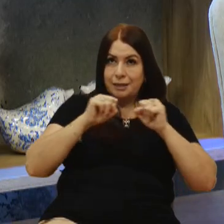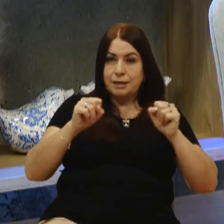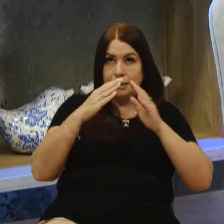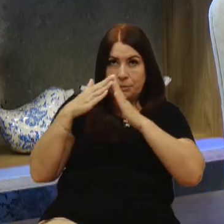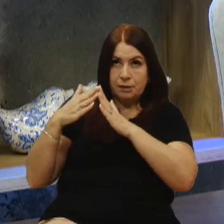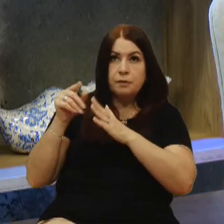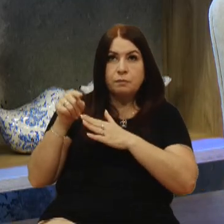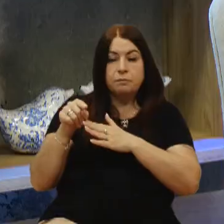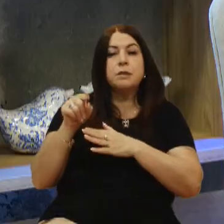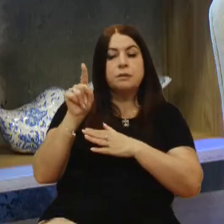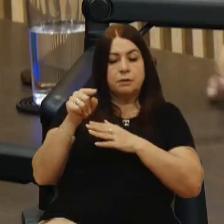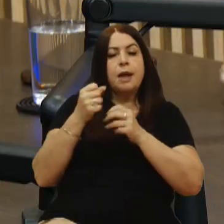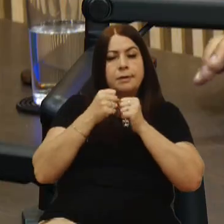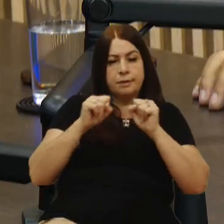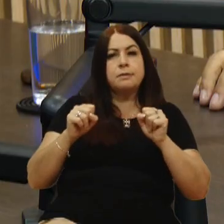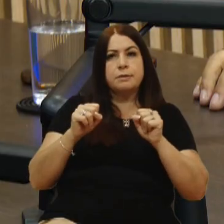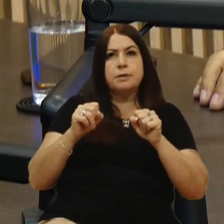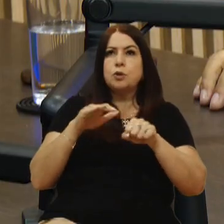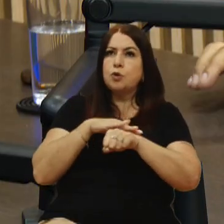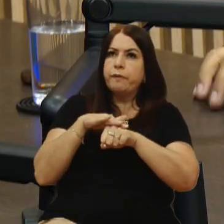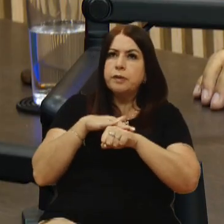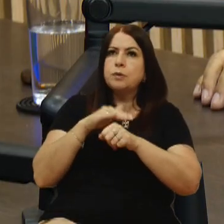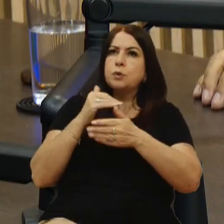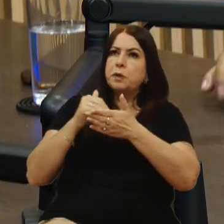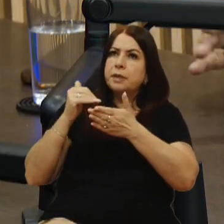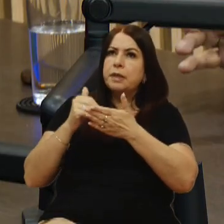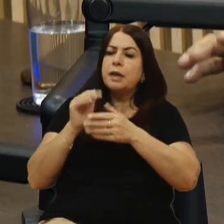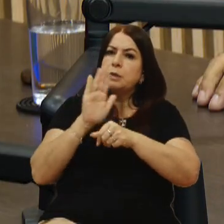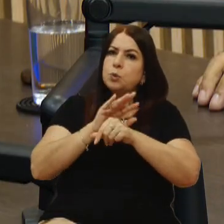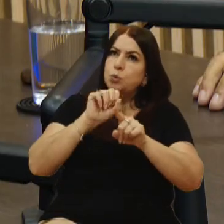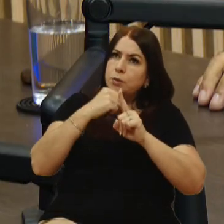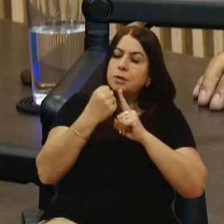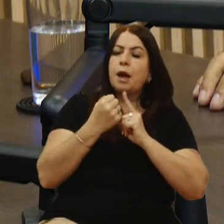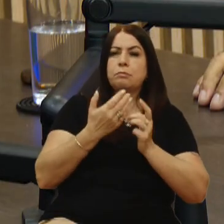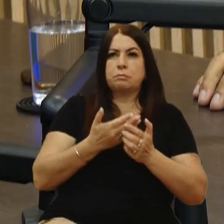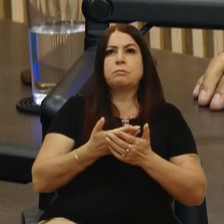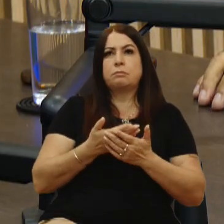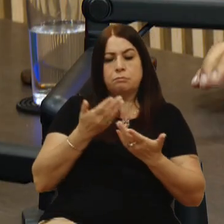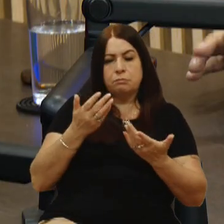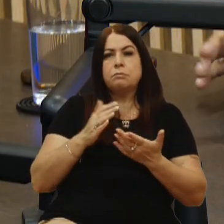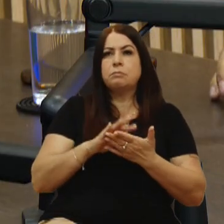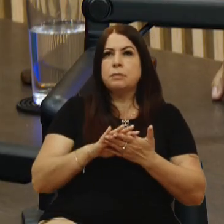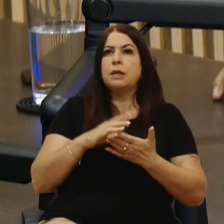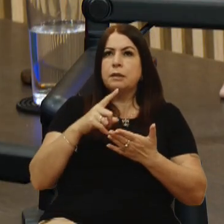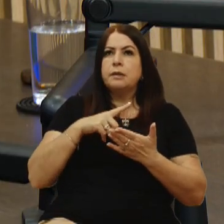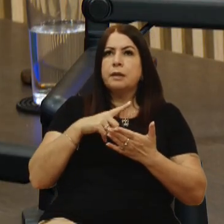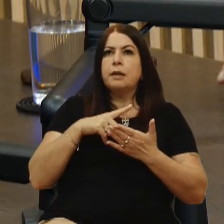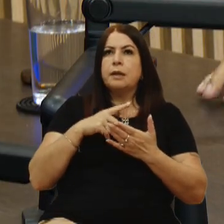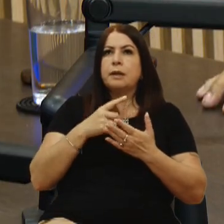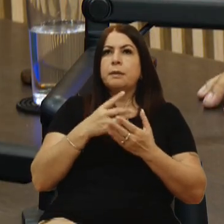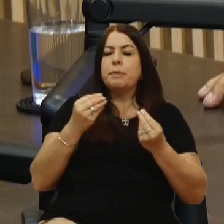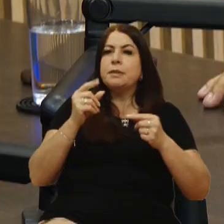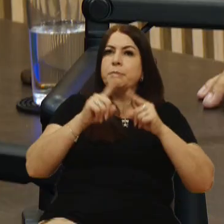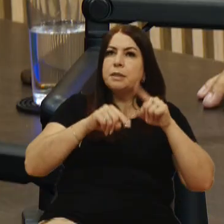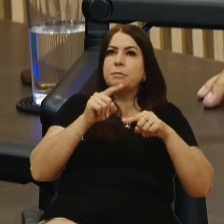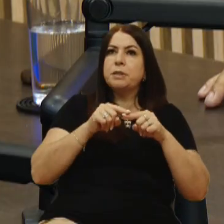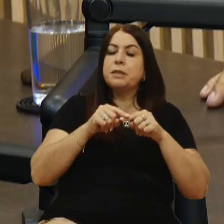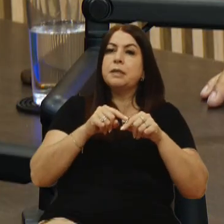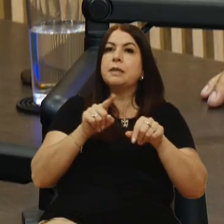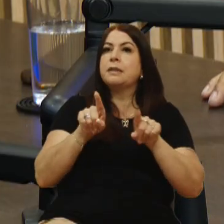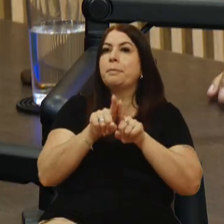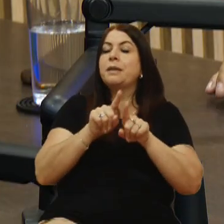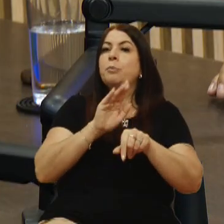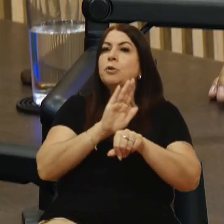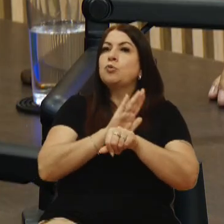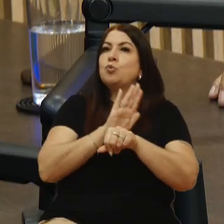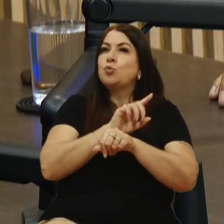Habitação. Até a secretaria, conversando com secretárias, assistentes sociais, então, enfim, a gente tem bastante materiais, a gente tem uma ajuda,